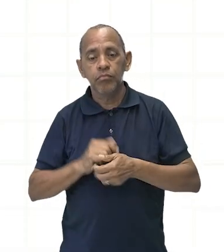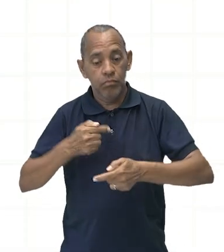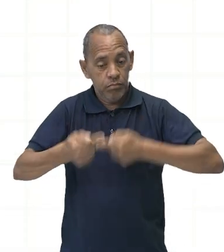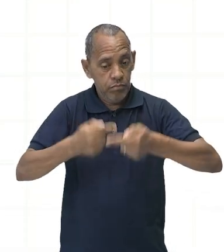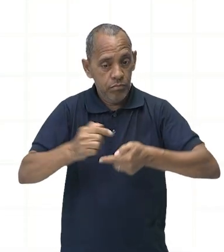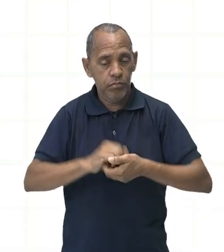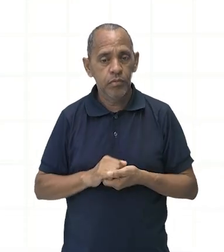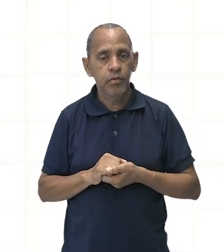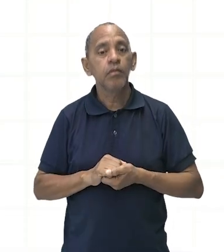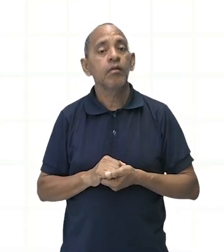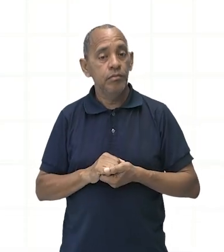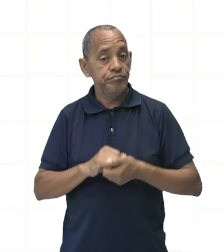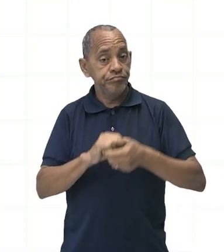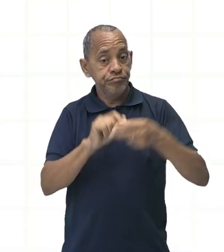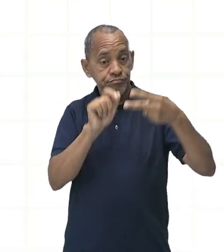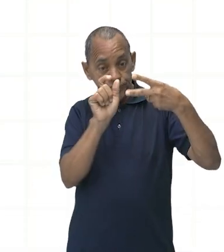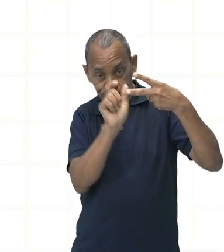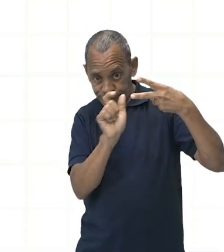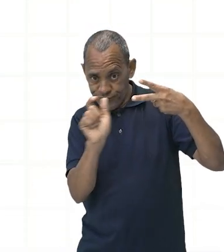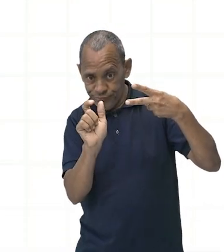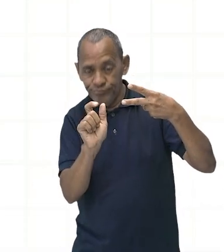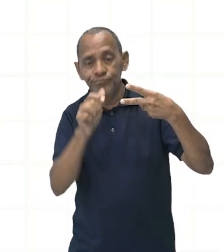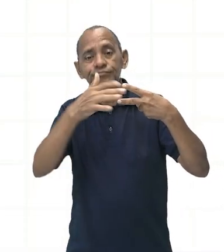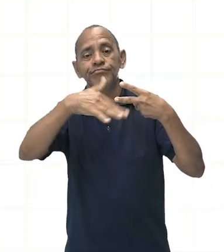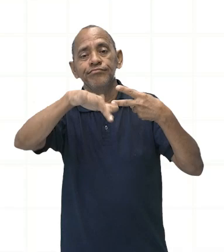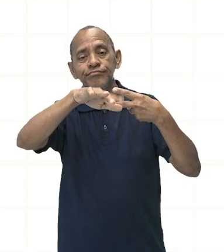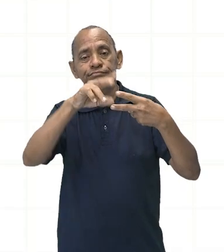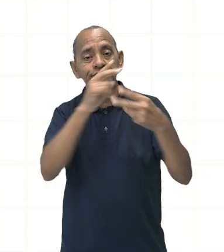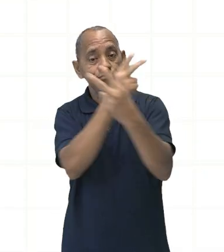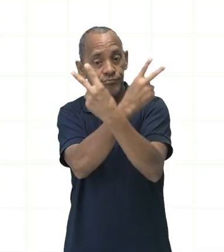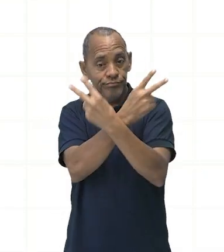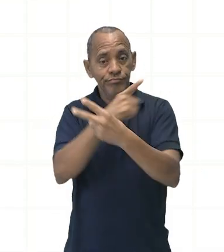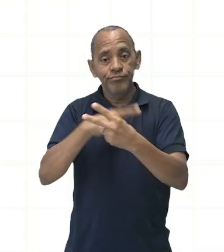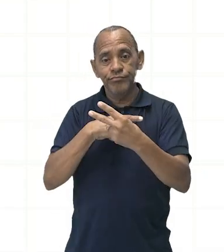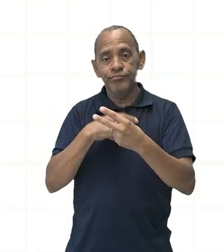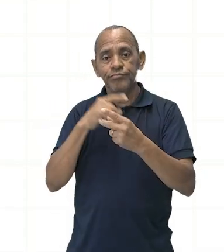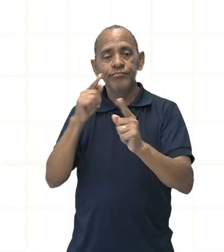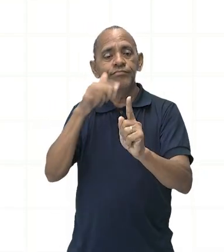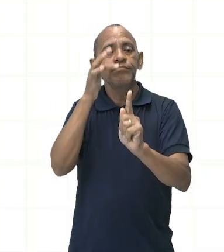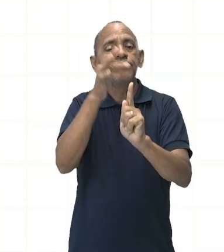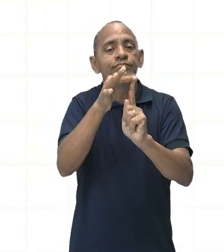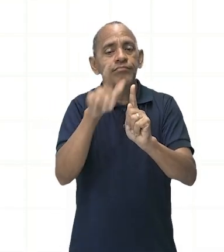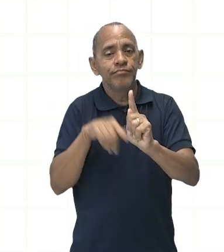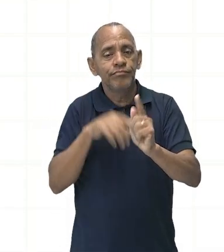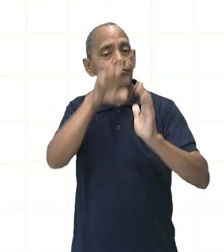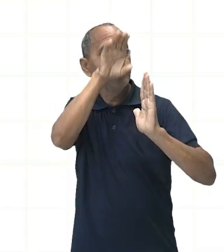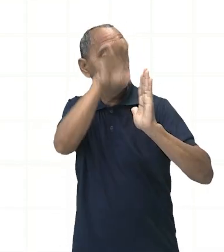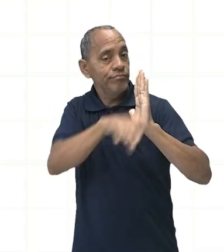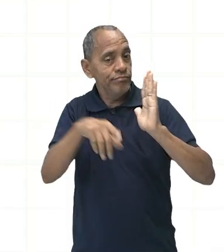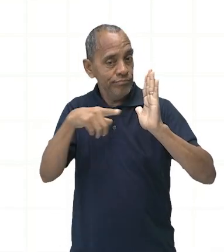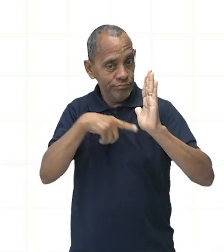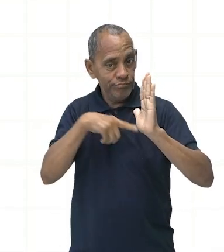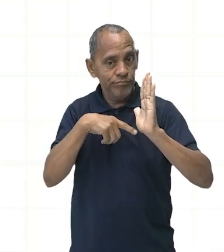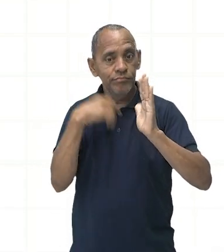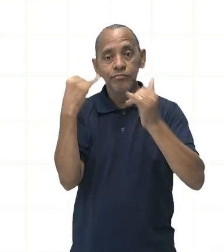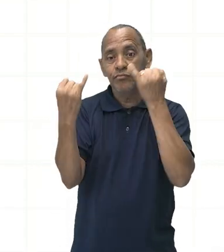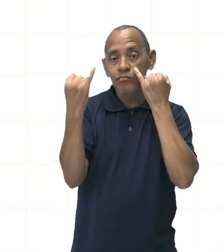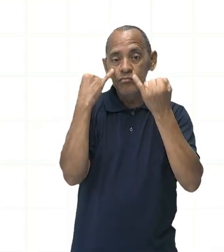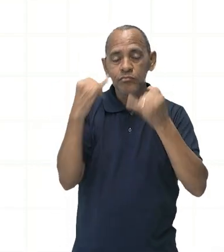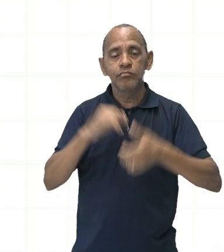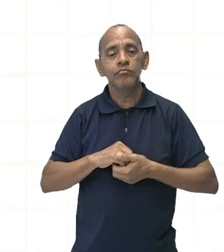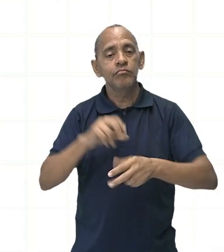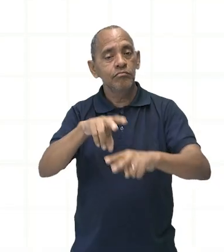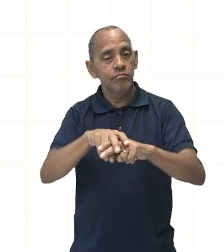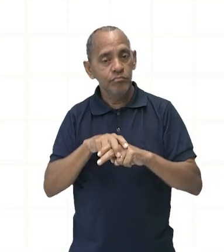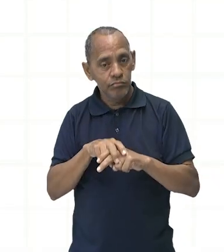um gene, é uma área desses cromossomos que tem a função de codificar uma informação. Por isso é chamado